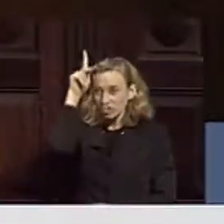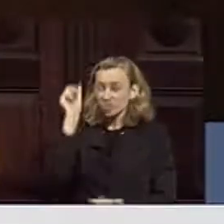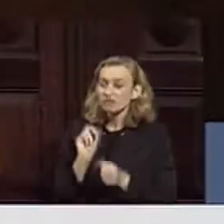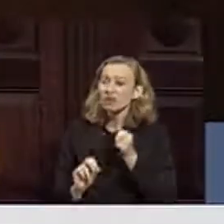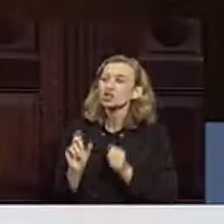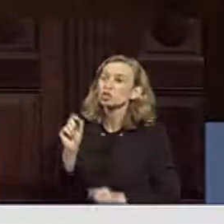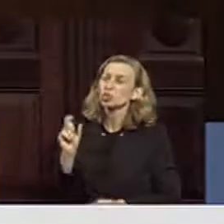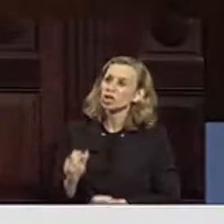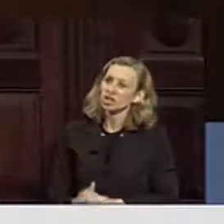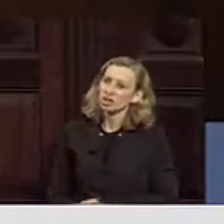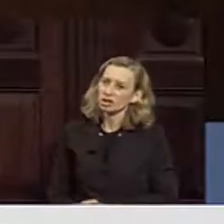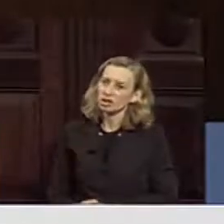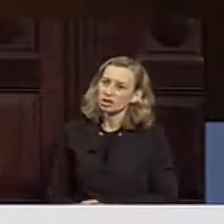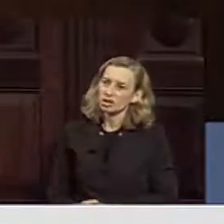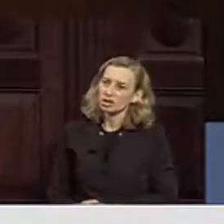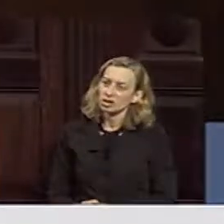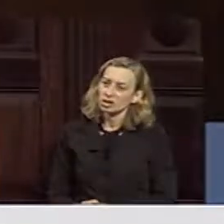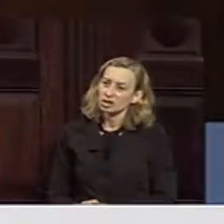é condenar